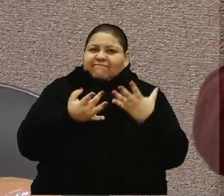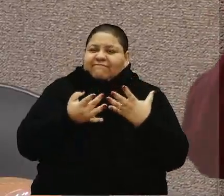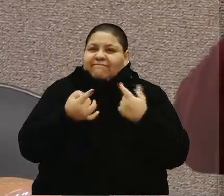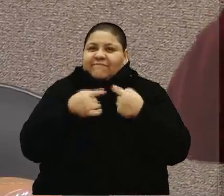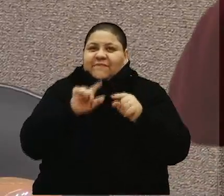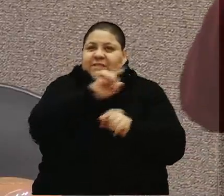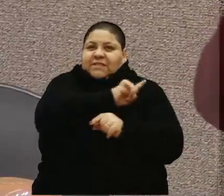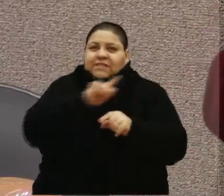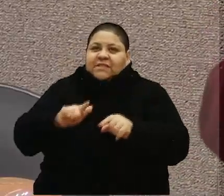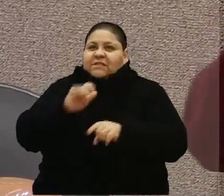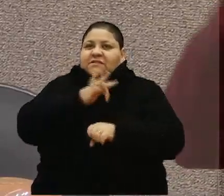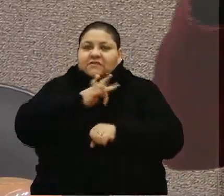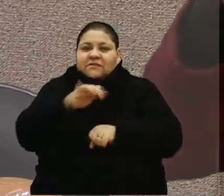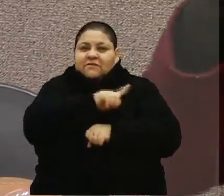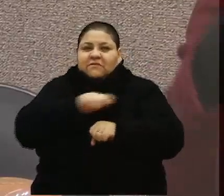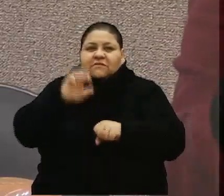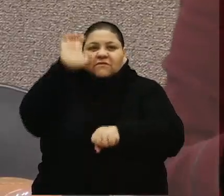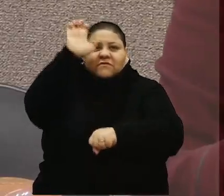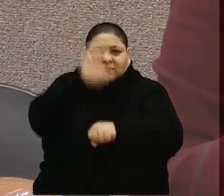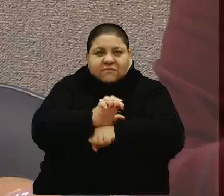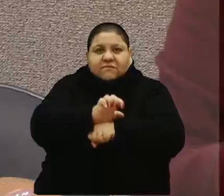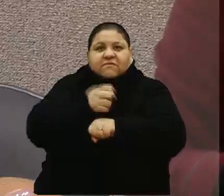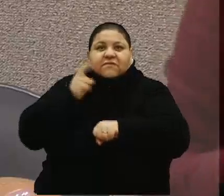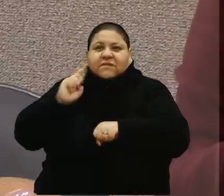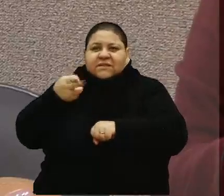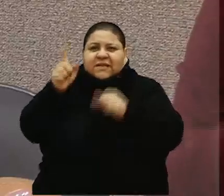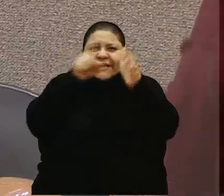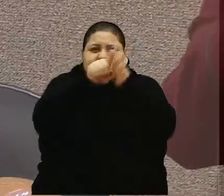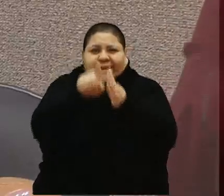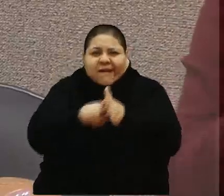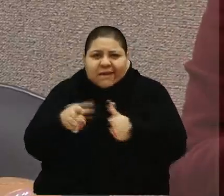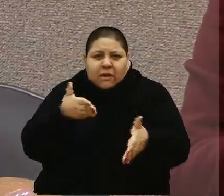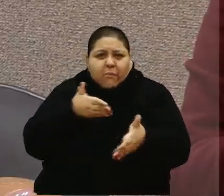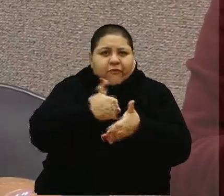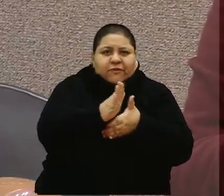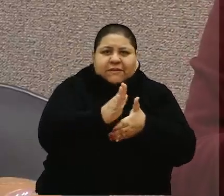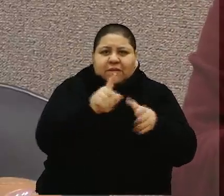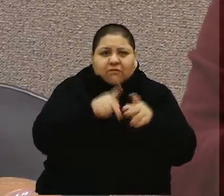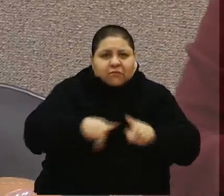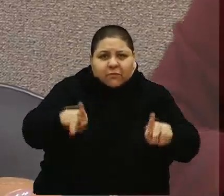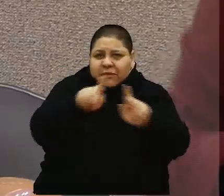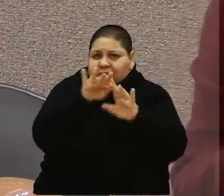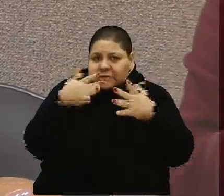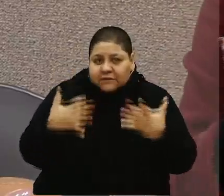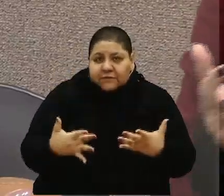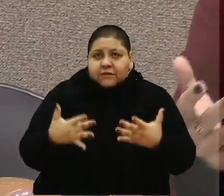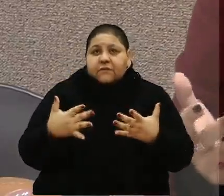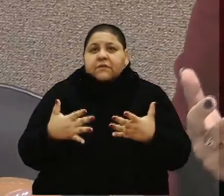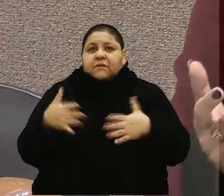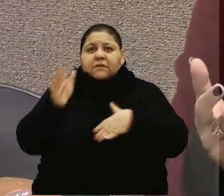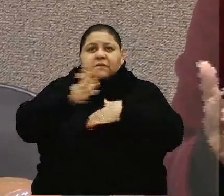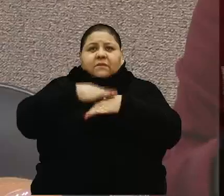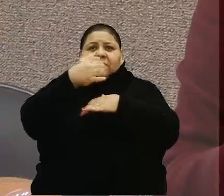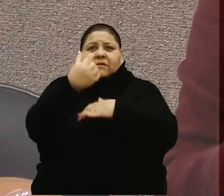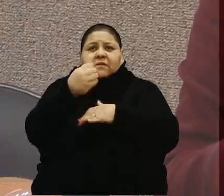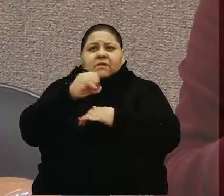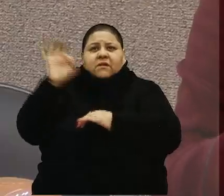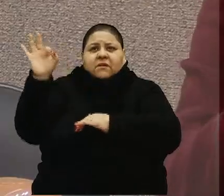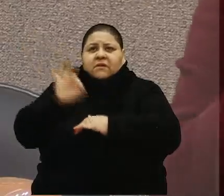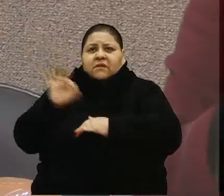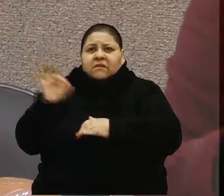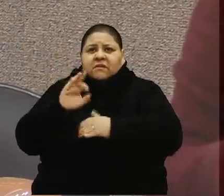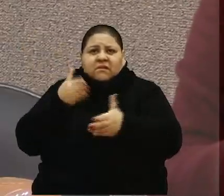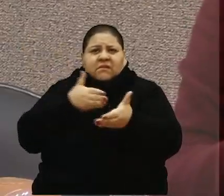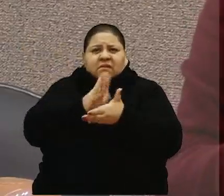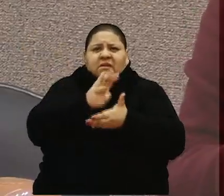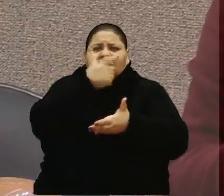o governo federal, o governo estadual passam sempre por essas pesquisas de aprovação popular, por exemplo, e veio mais de 60% de índice de aprovação,